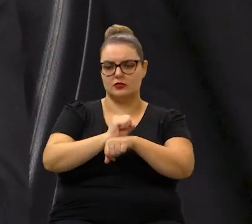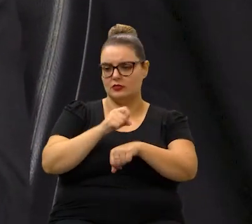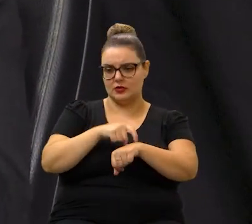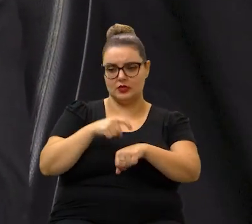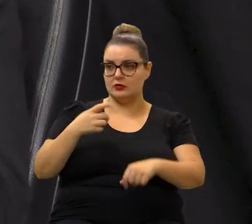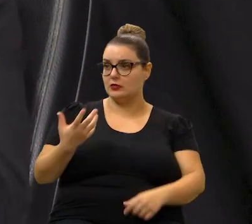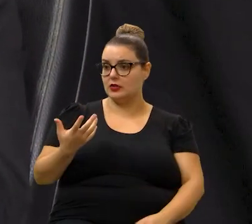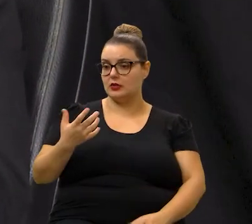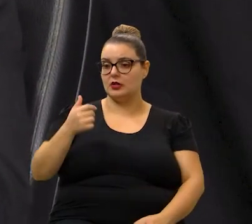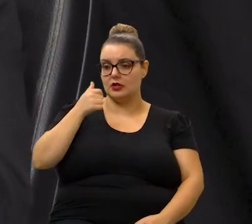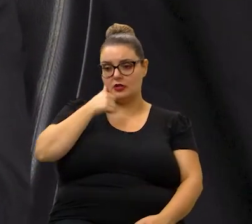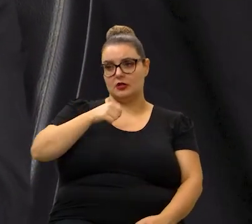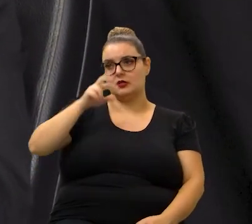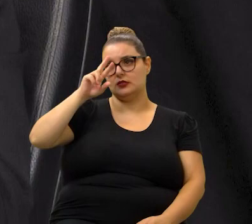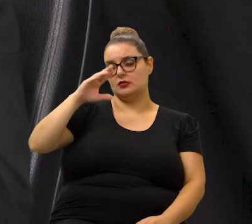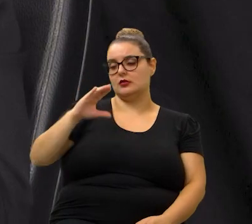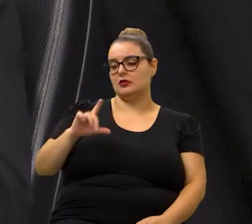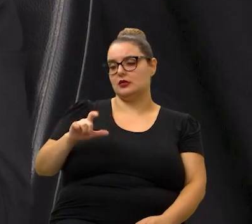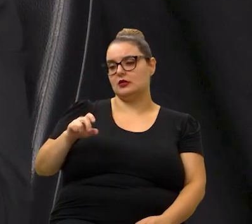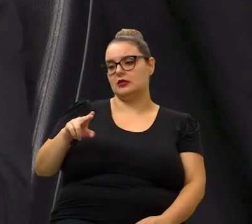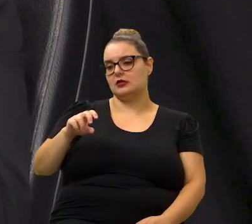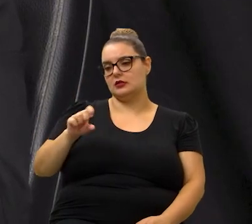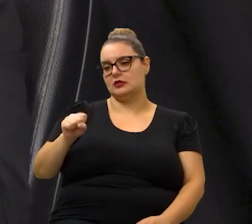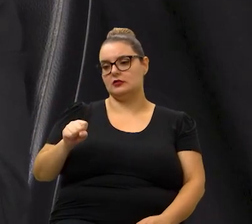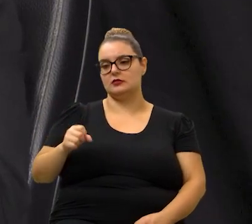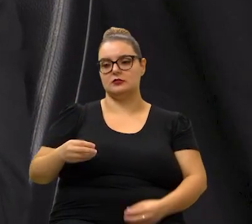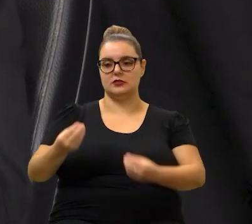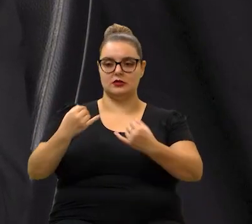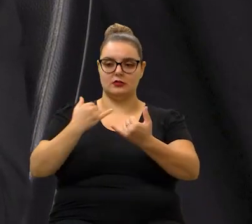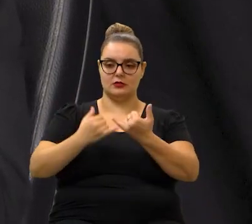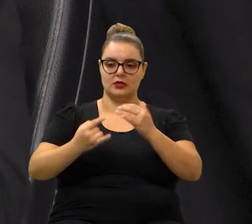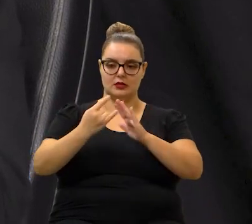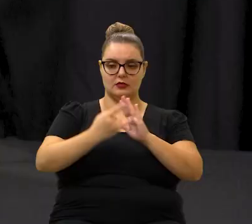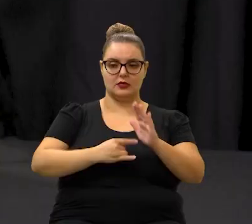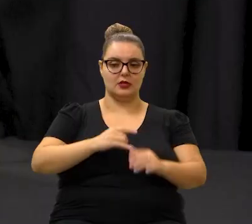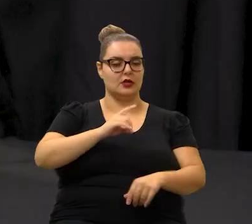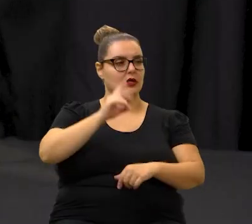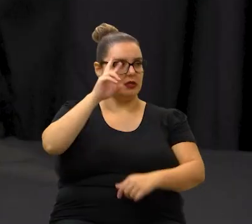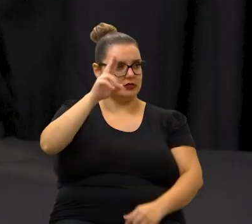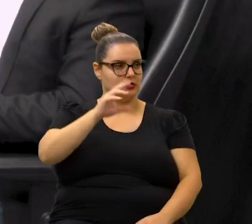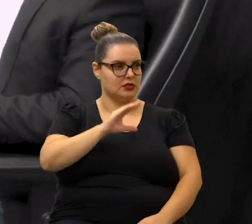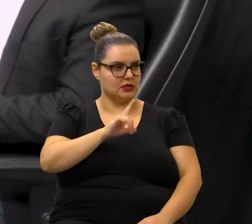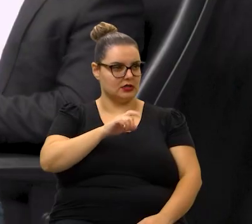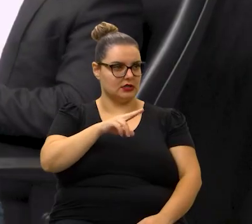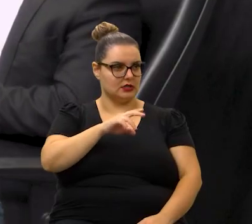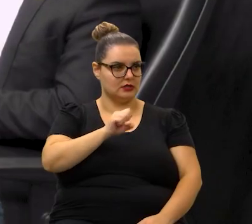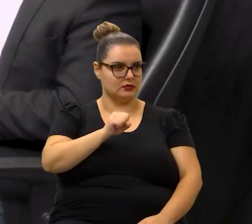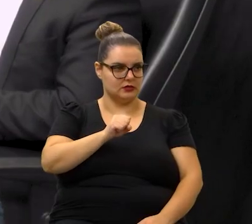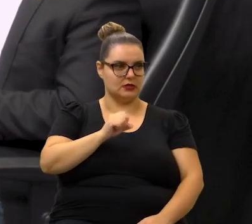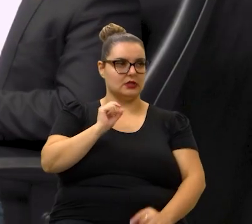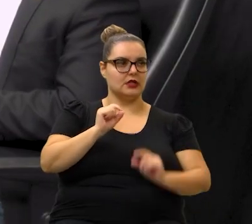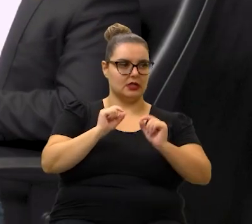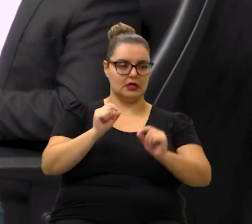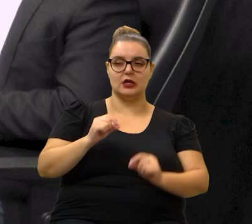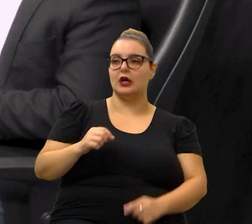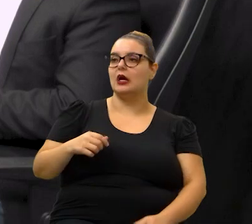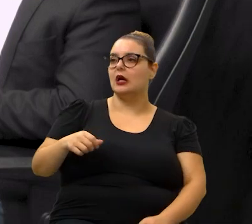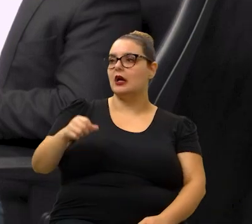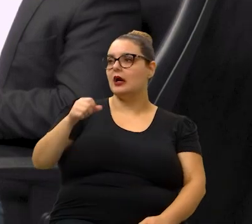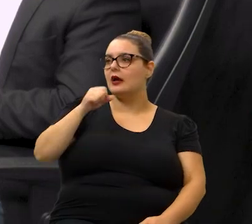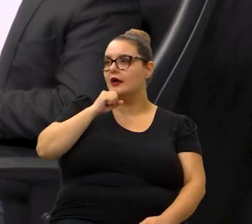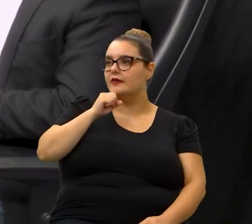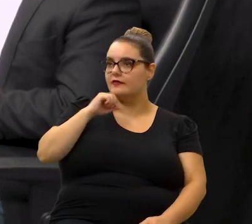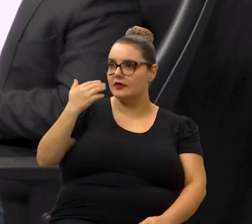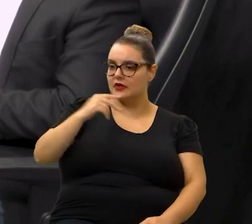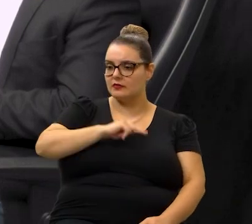na época aí a dona Cleusa me passou parte da documentação Dona Cleusa era quem era antiga presidente do bairro que tava